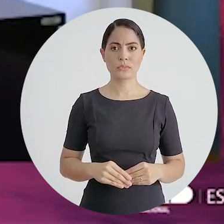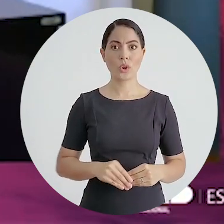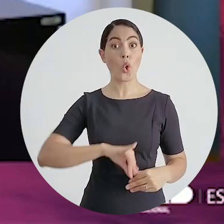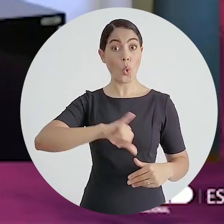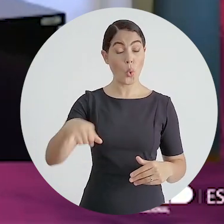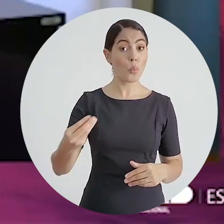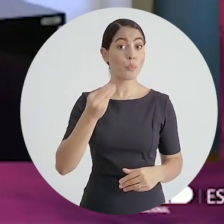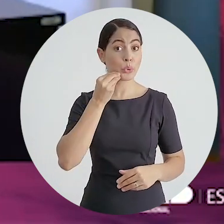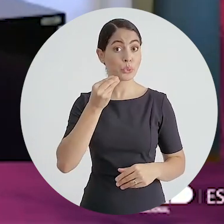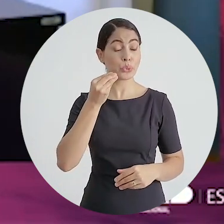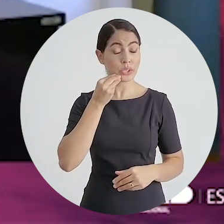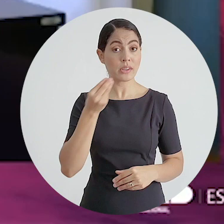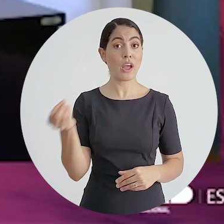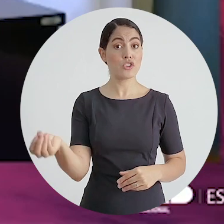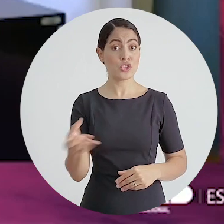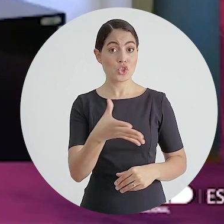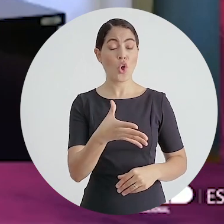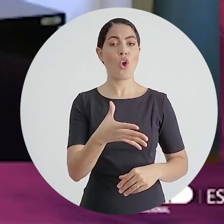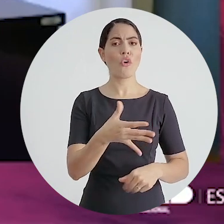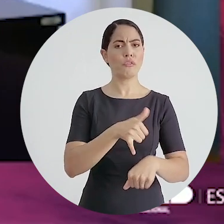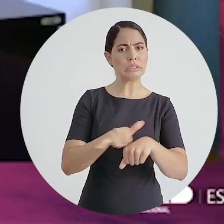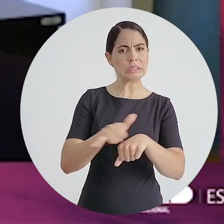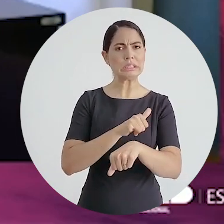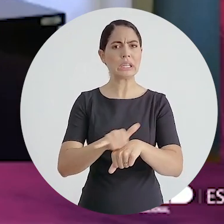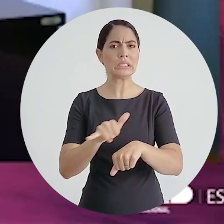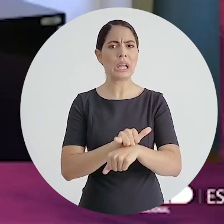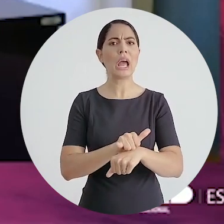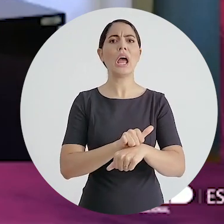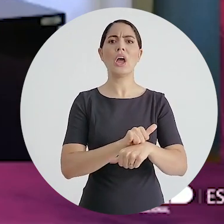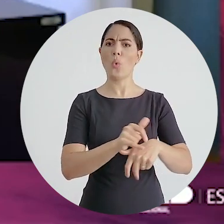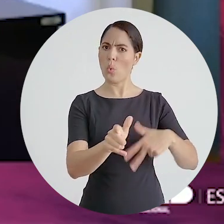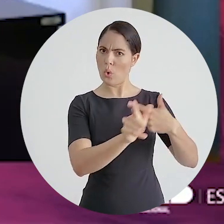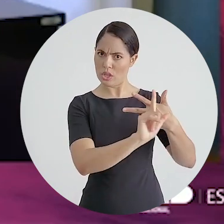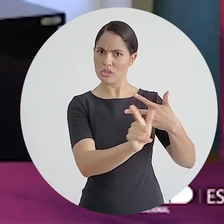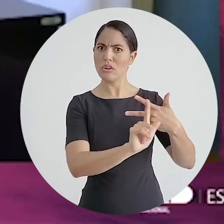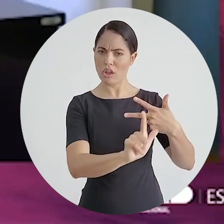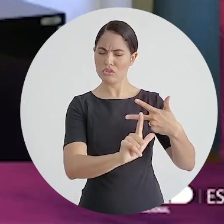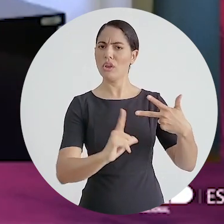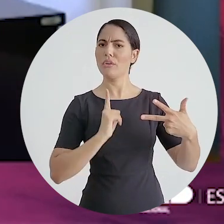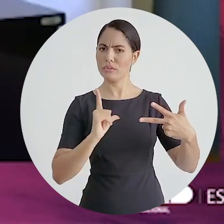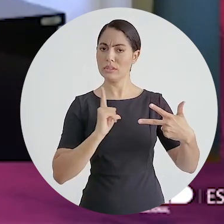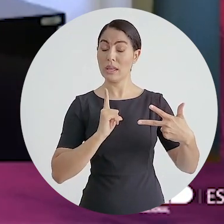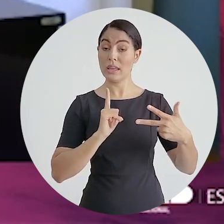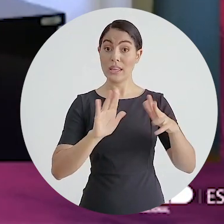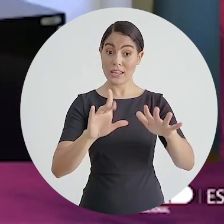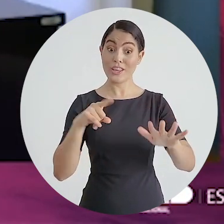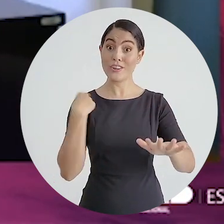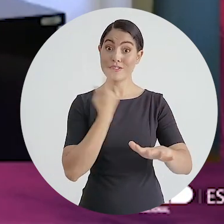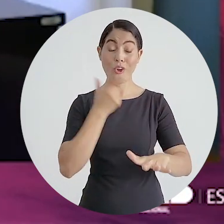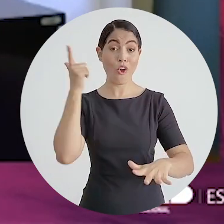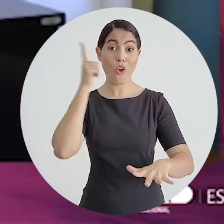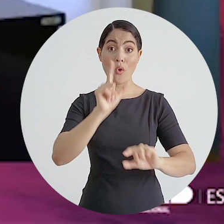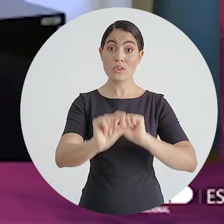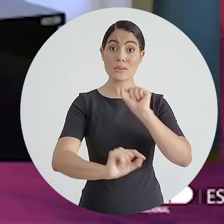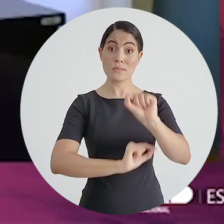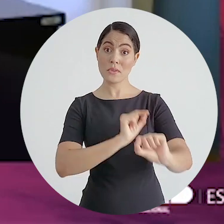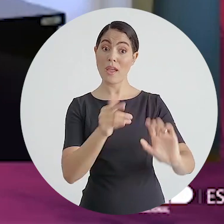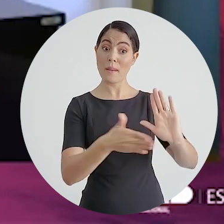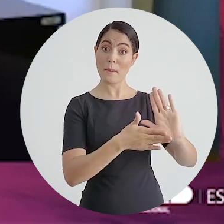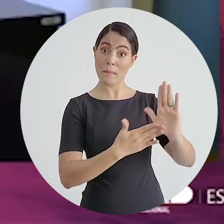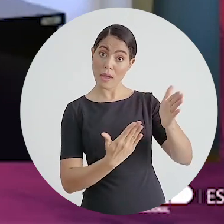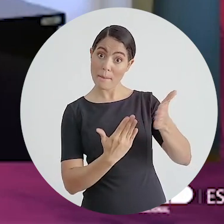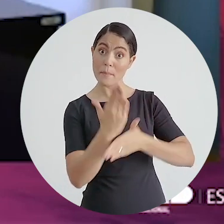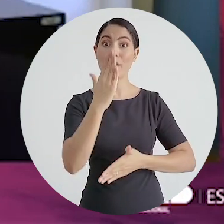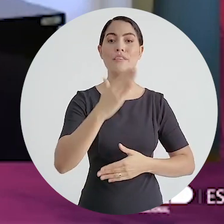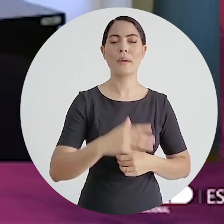Foi importante essa janela de oportunidade, houve uma mobilização, uma sensibilização do Poder Legislativo e nós conseguimos essa